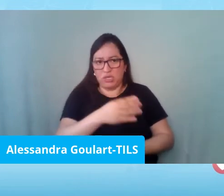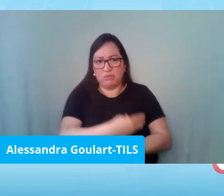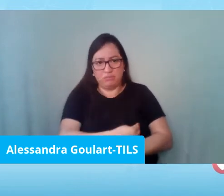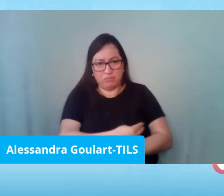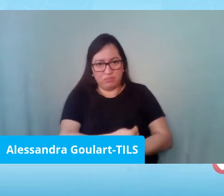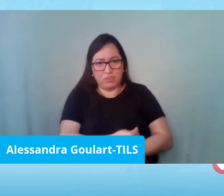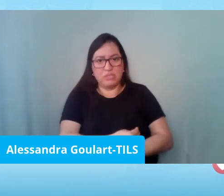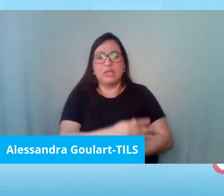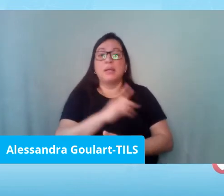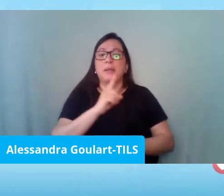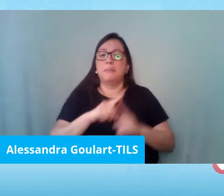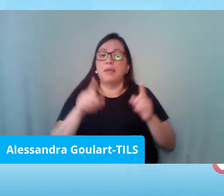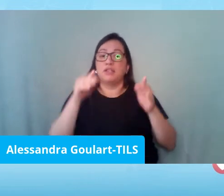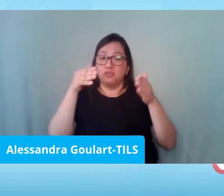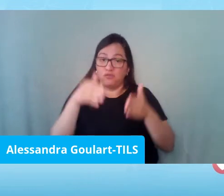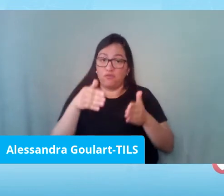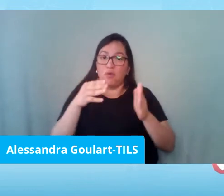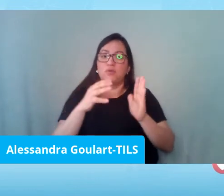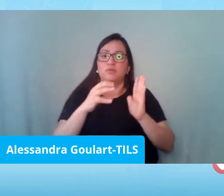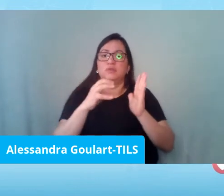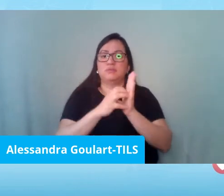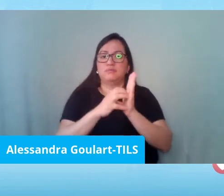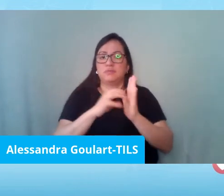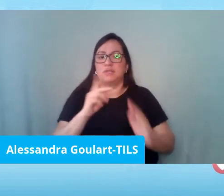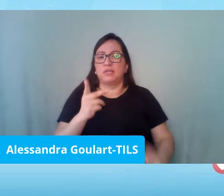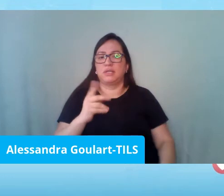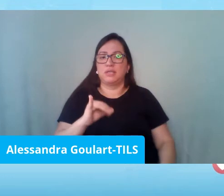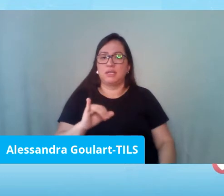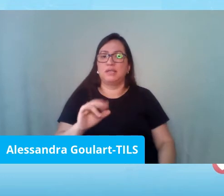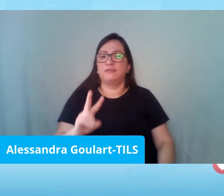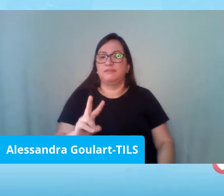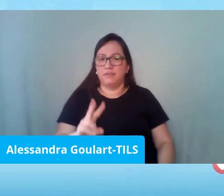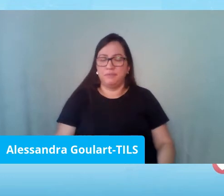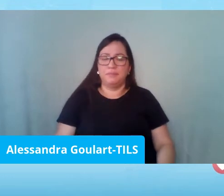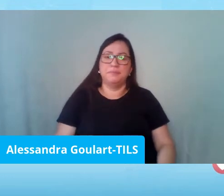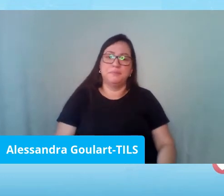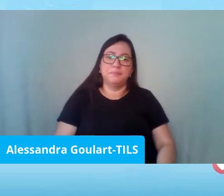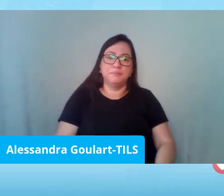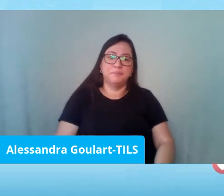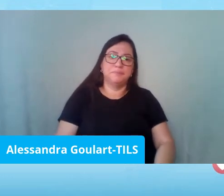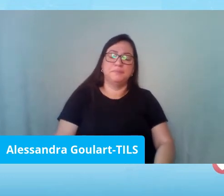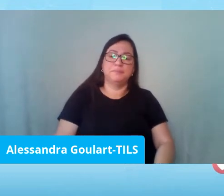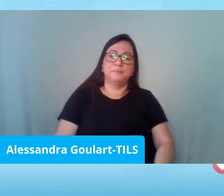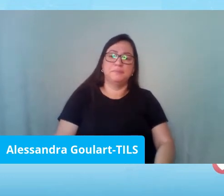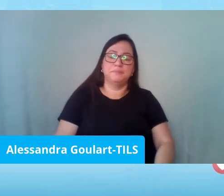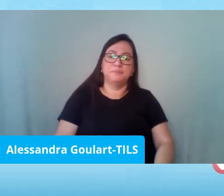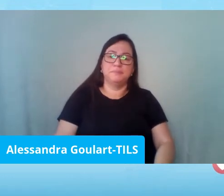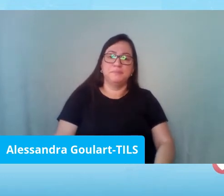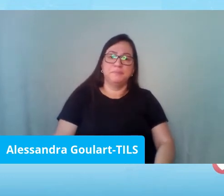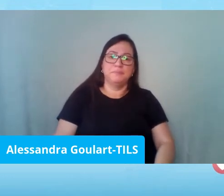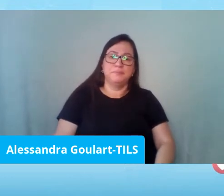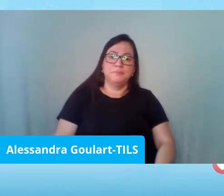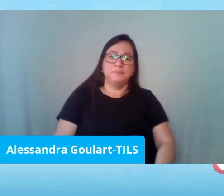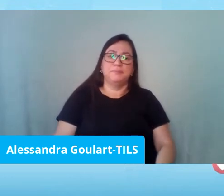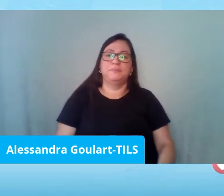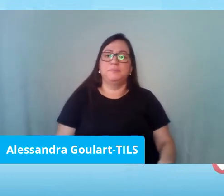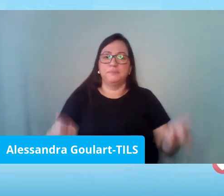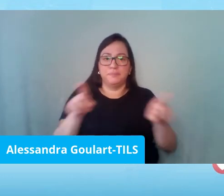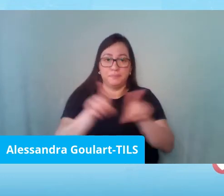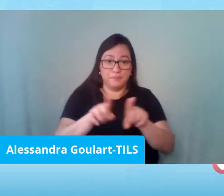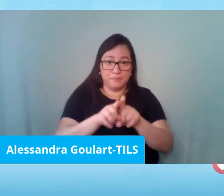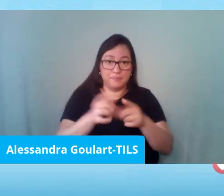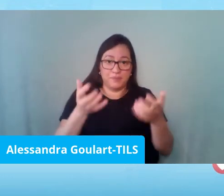Então, isso é mais específico para o HIV, tá? Além disso, também queria né, reforçar com